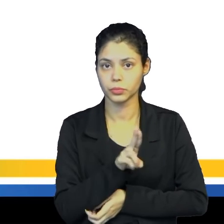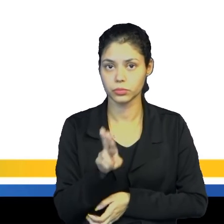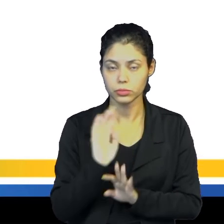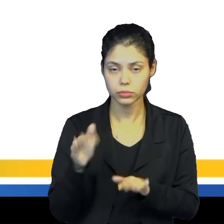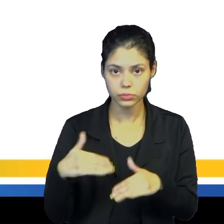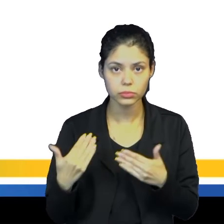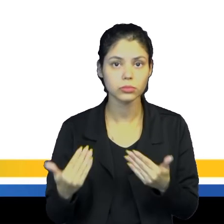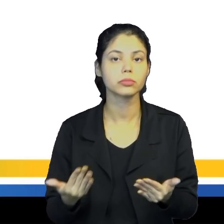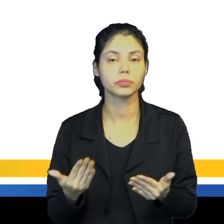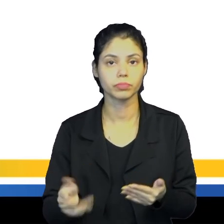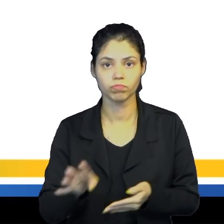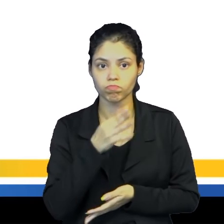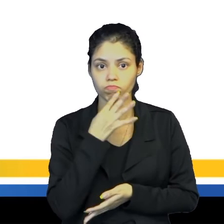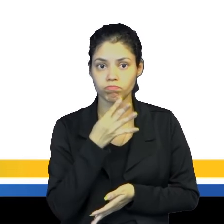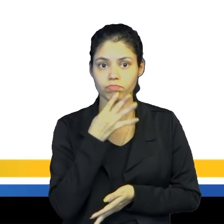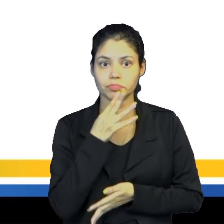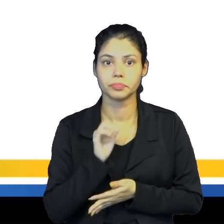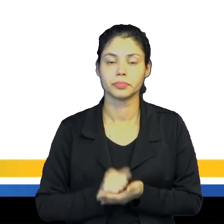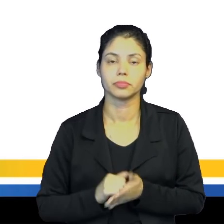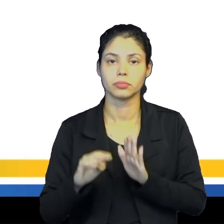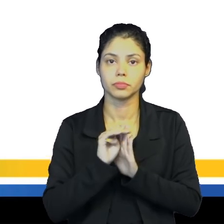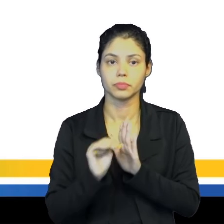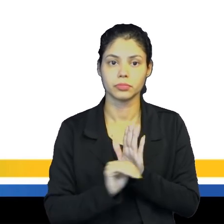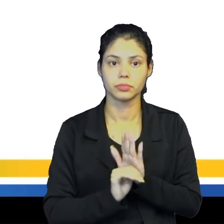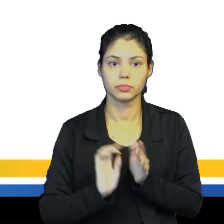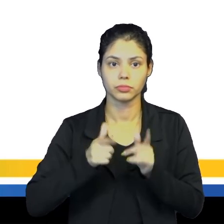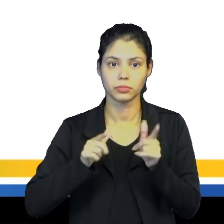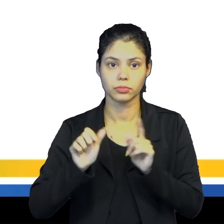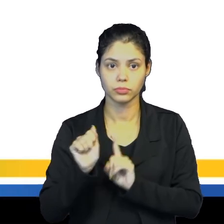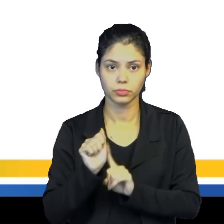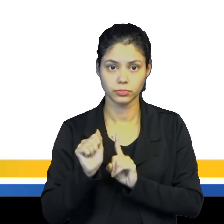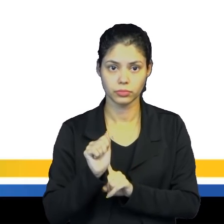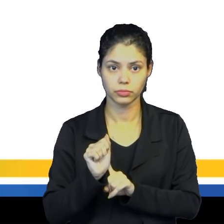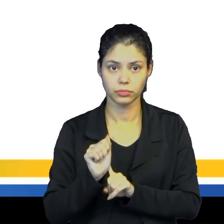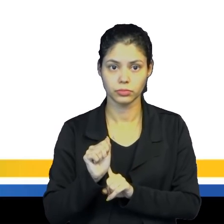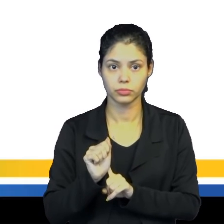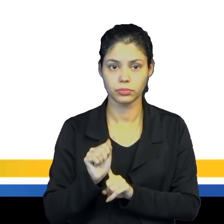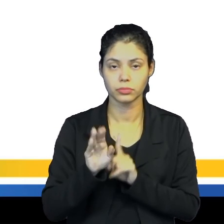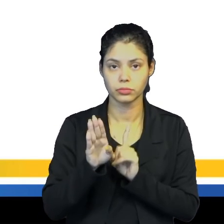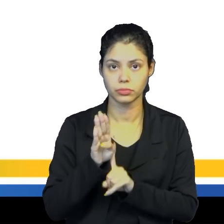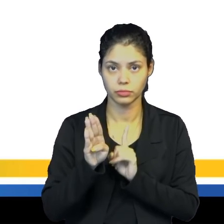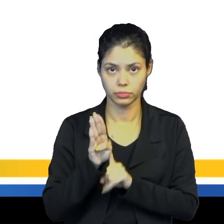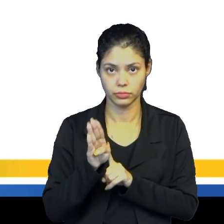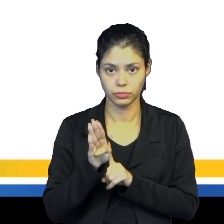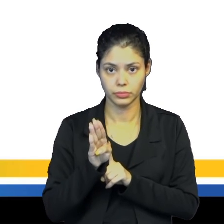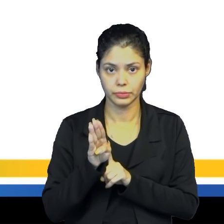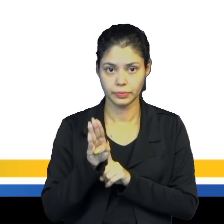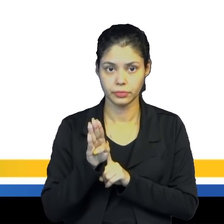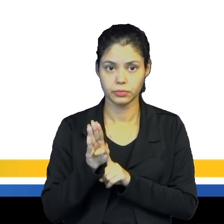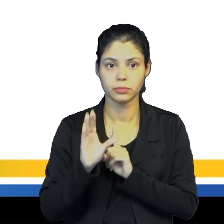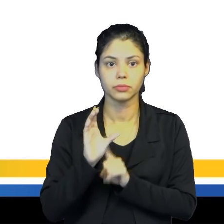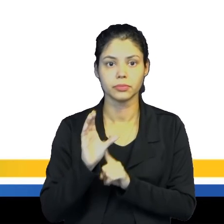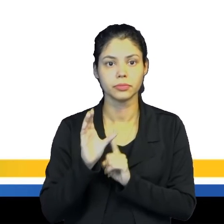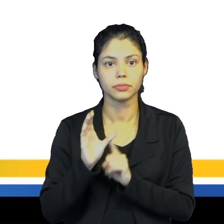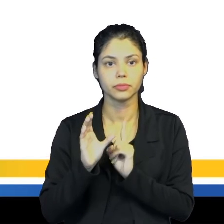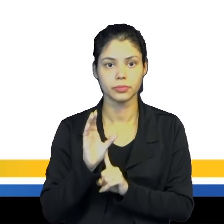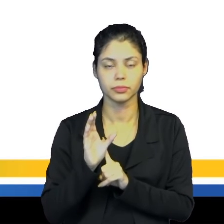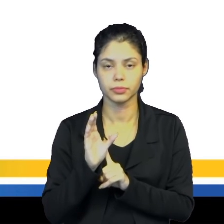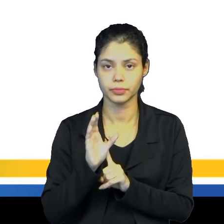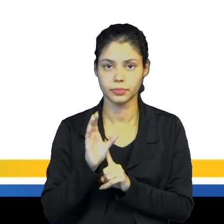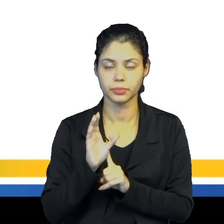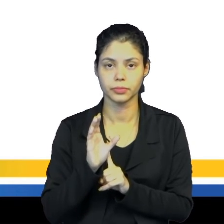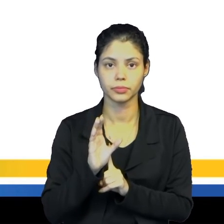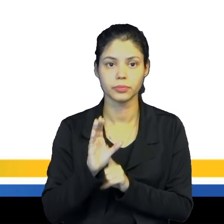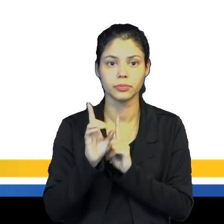pelo qual ficaram conhecidas essas elites? Letra A, chapetones. Letra B, burgueses. Letra